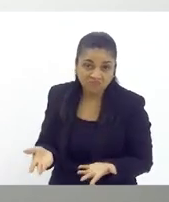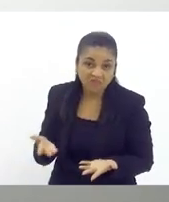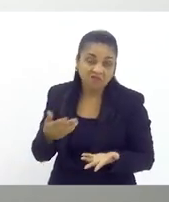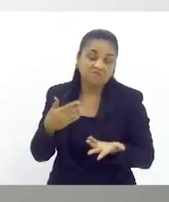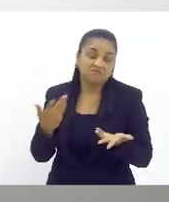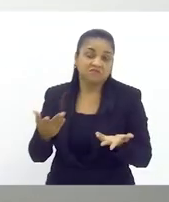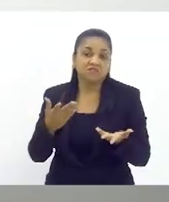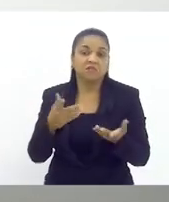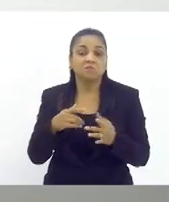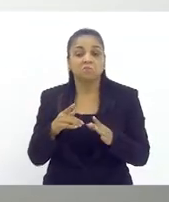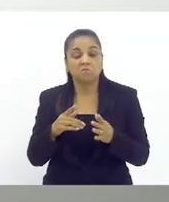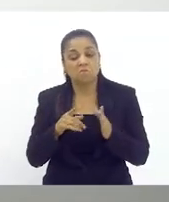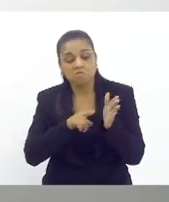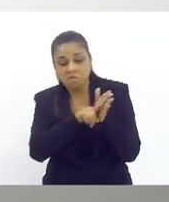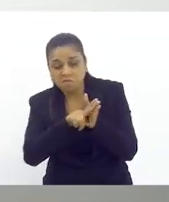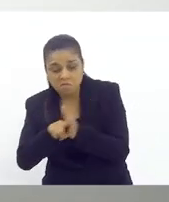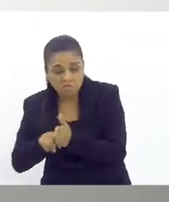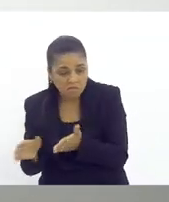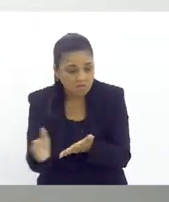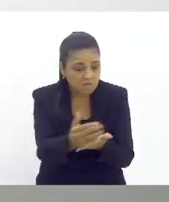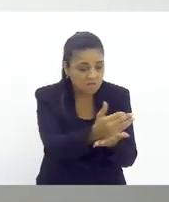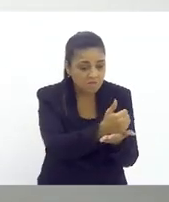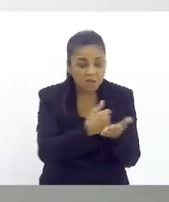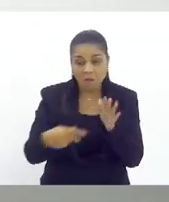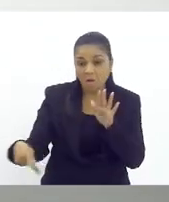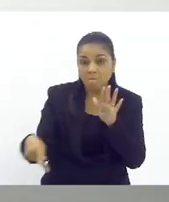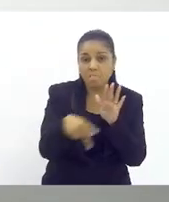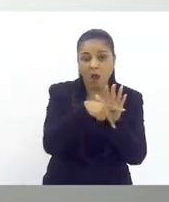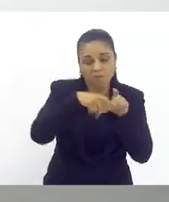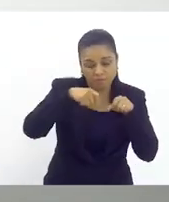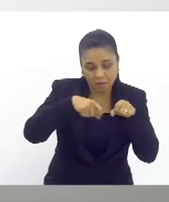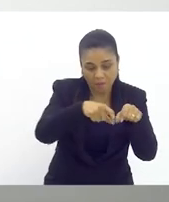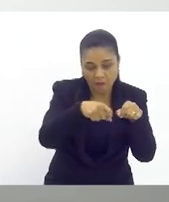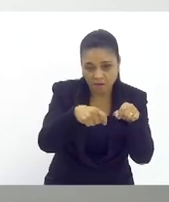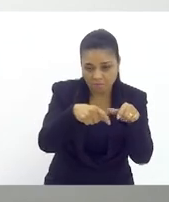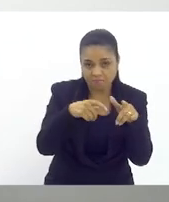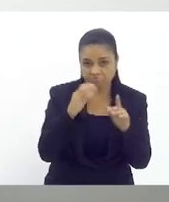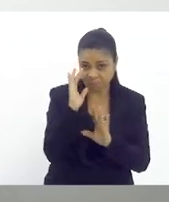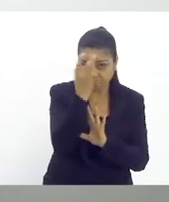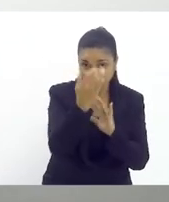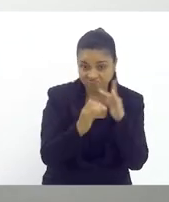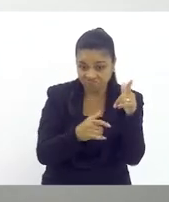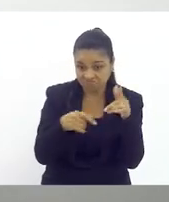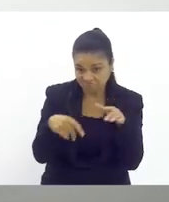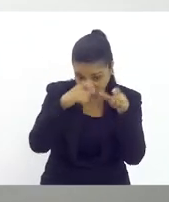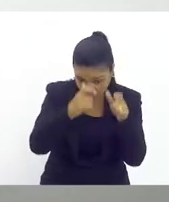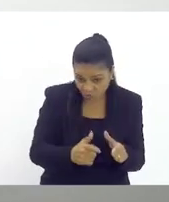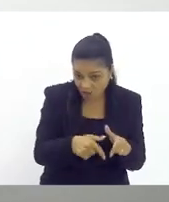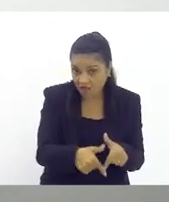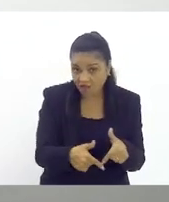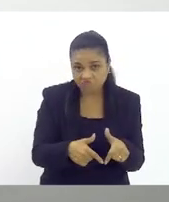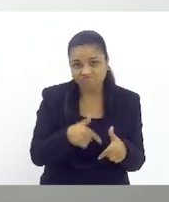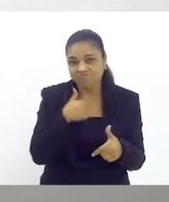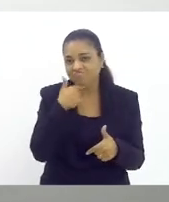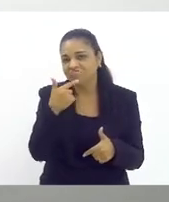filtrar quem é que produz nativos não tem mais né Nós somos